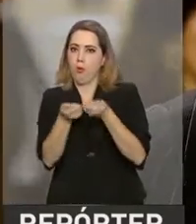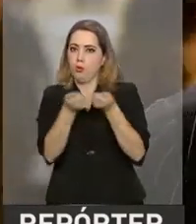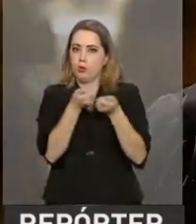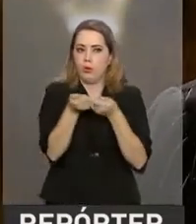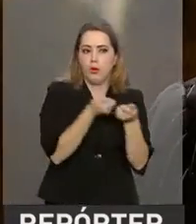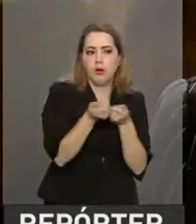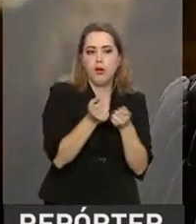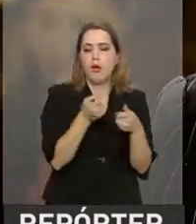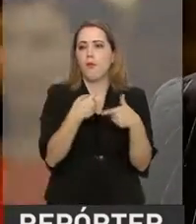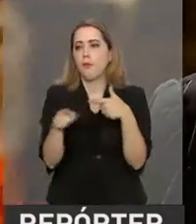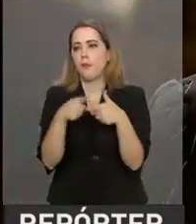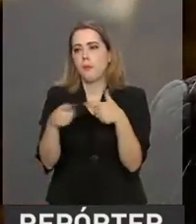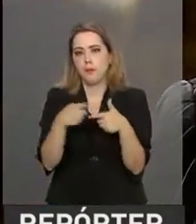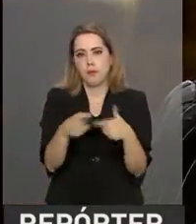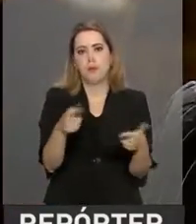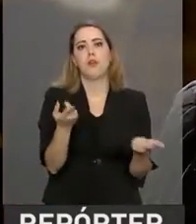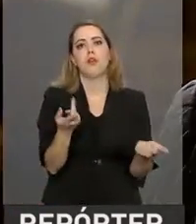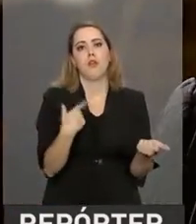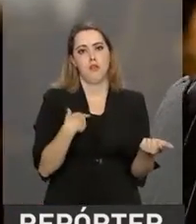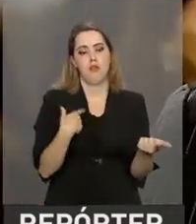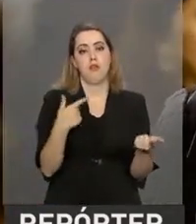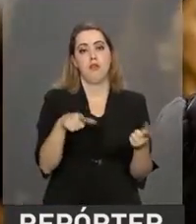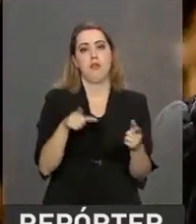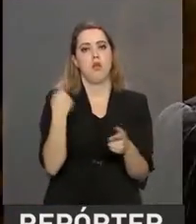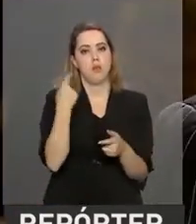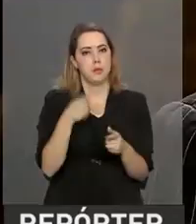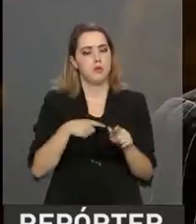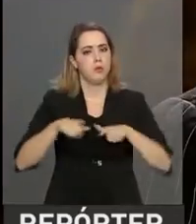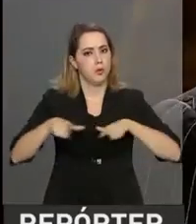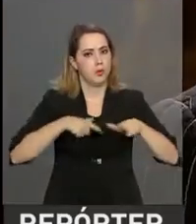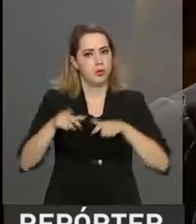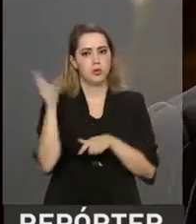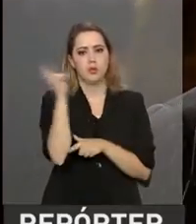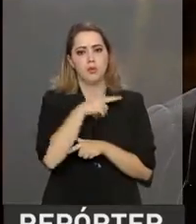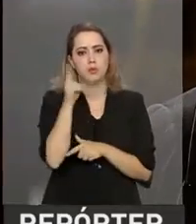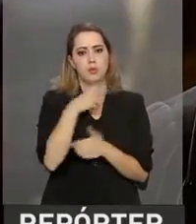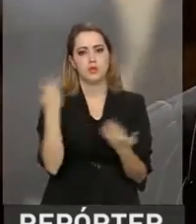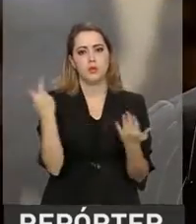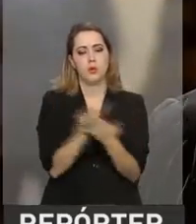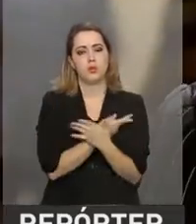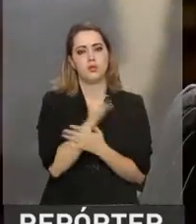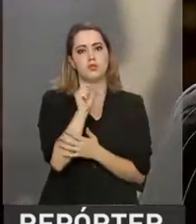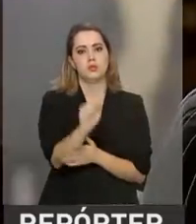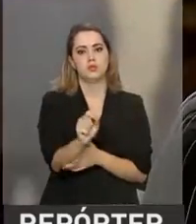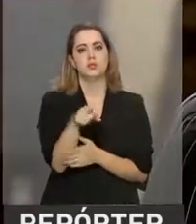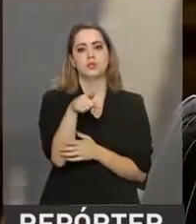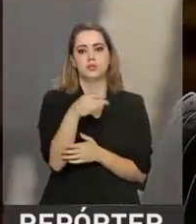e vai poder também fazer uma reação muito rápida quando ocorrer esses acidentes